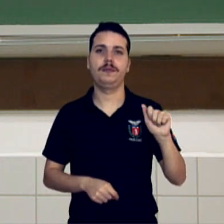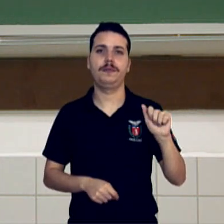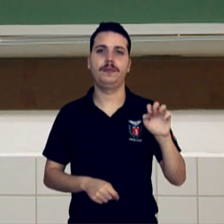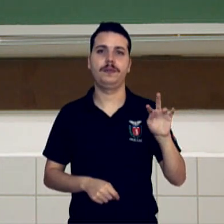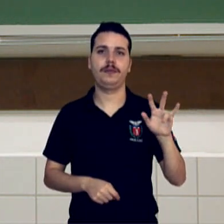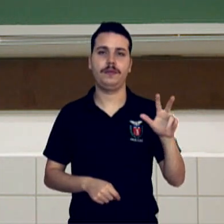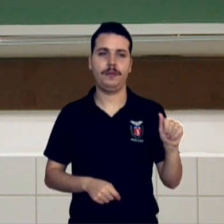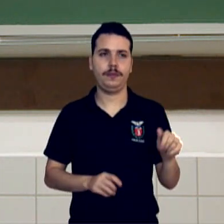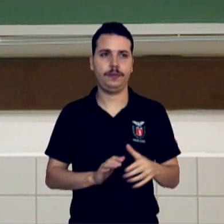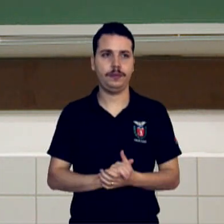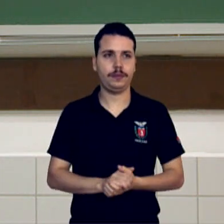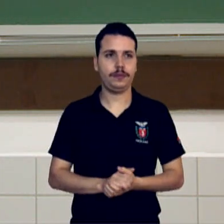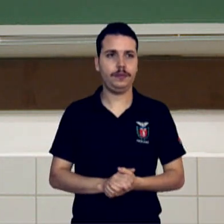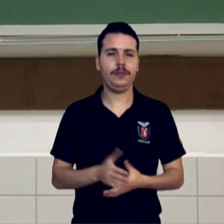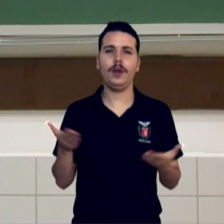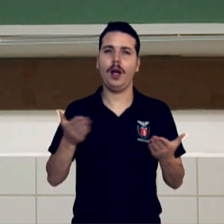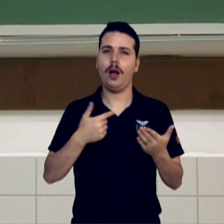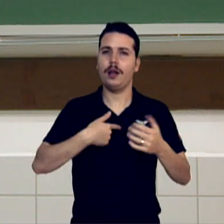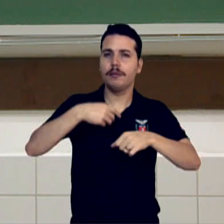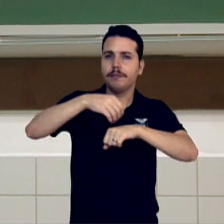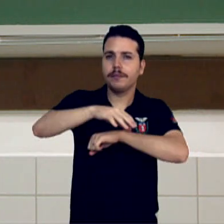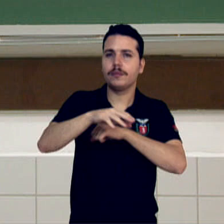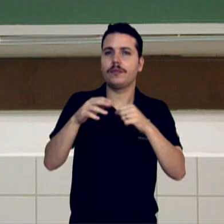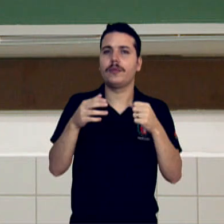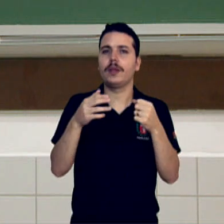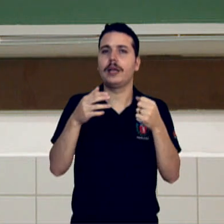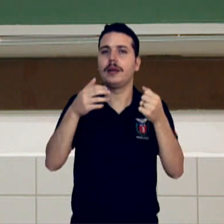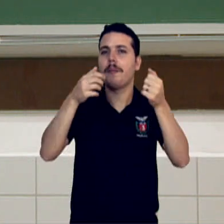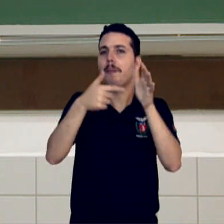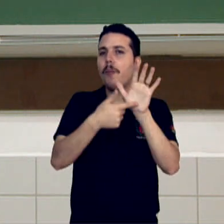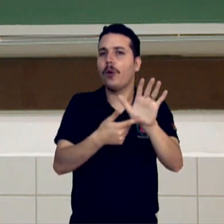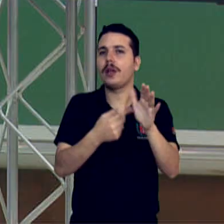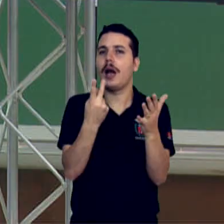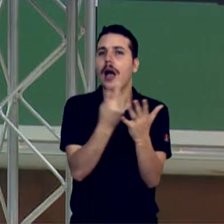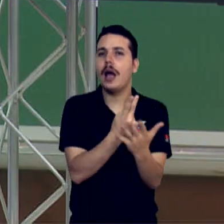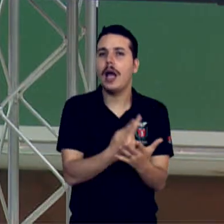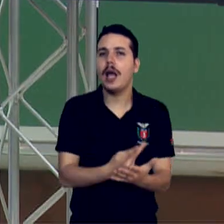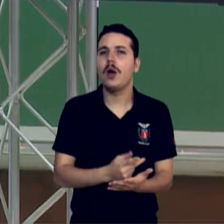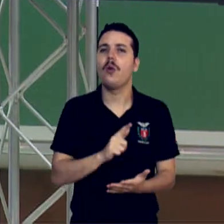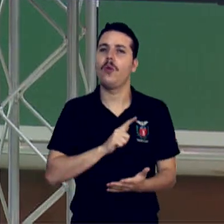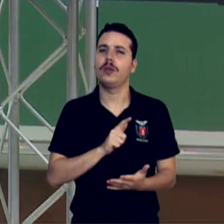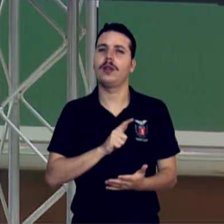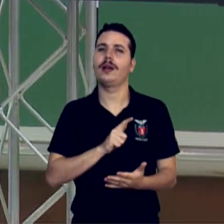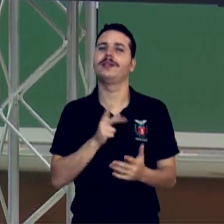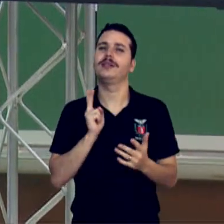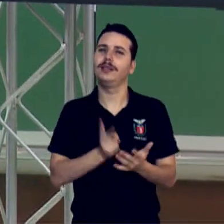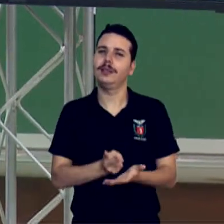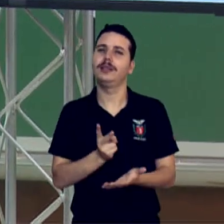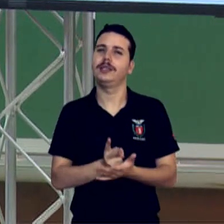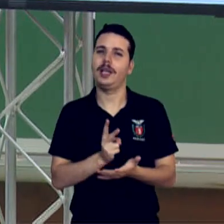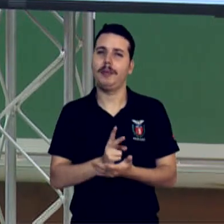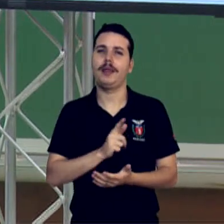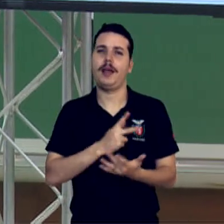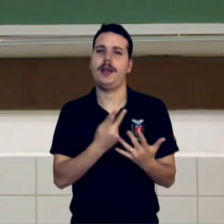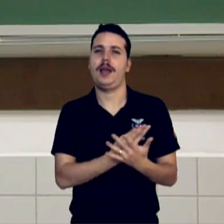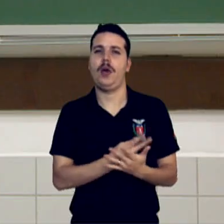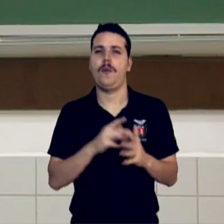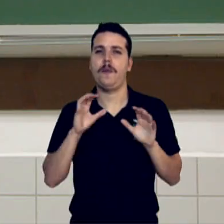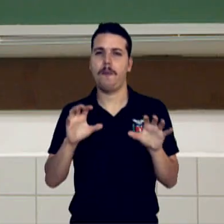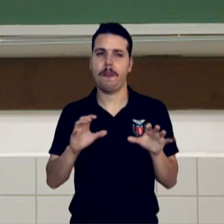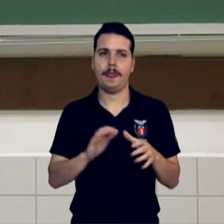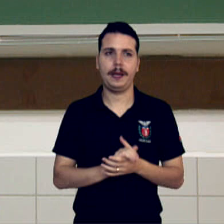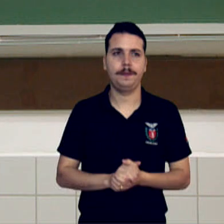vocês de alguns erros que são comuns, né, que acontecem com muita frequência. Então, você tem